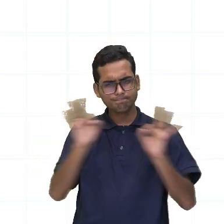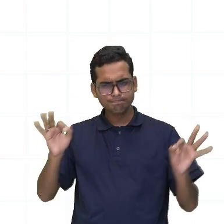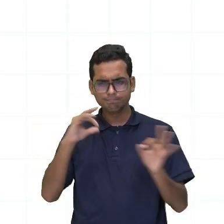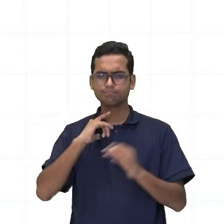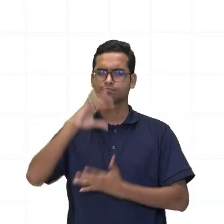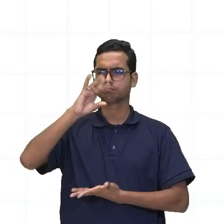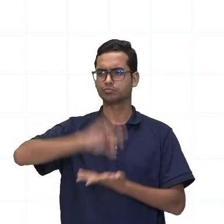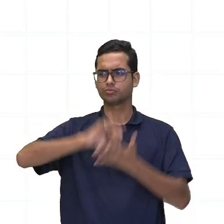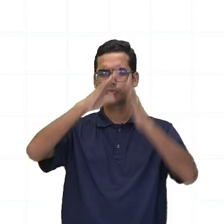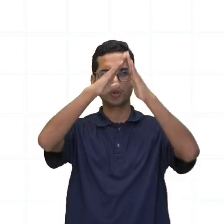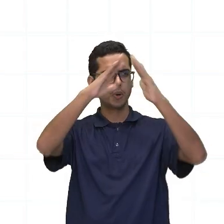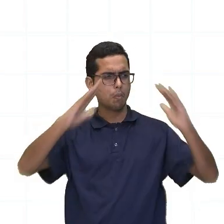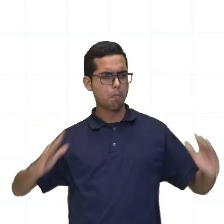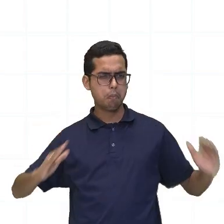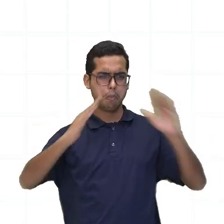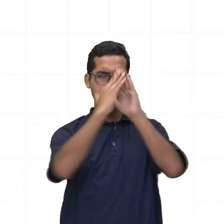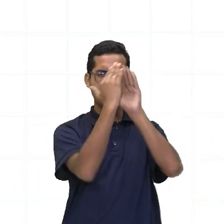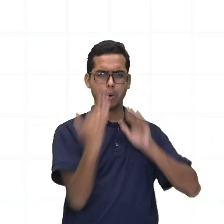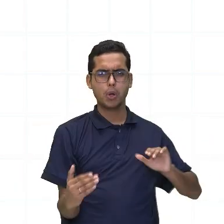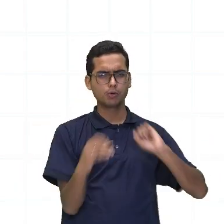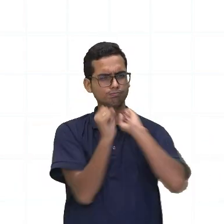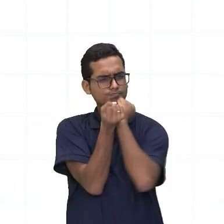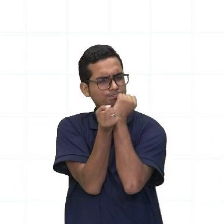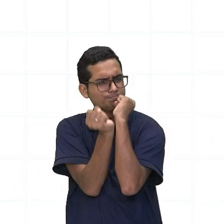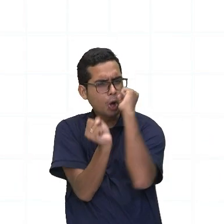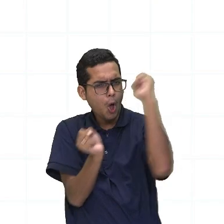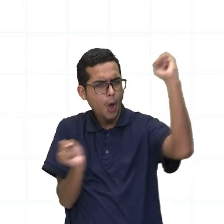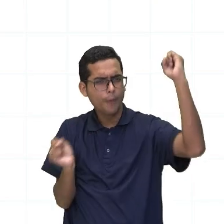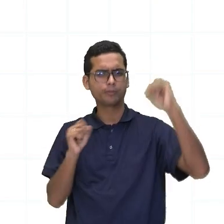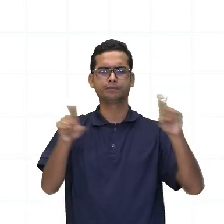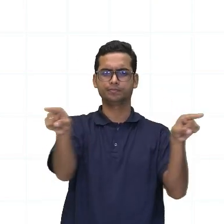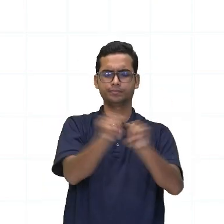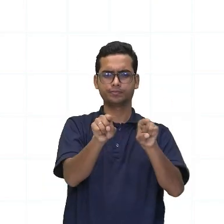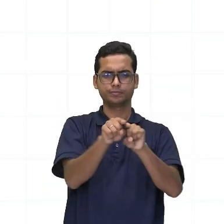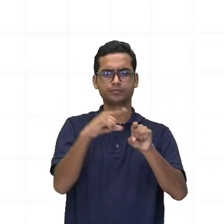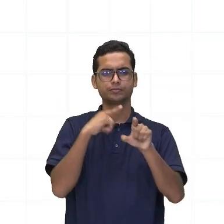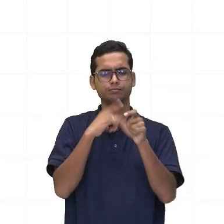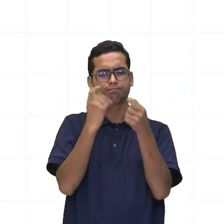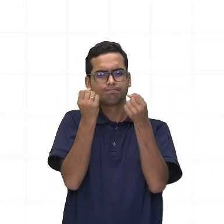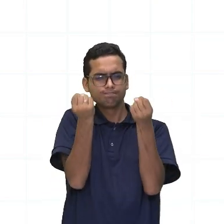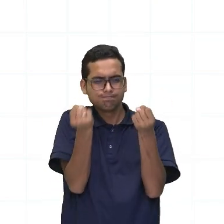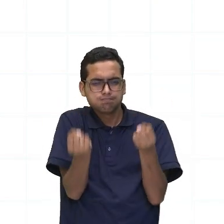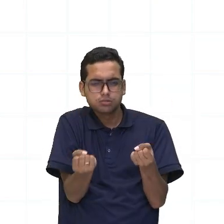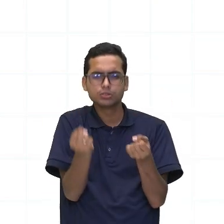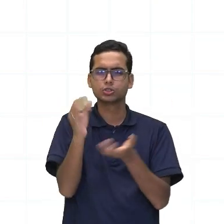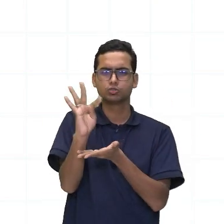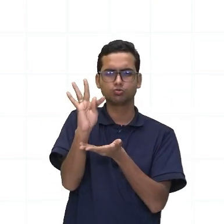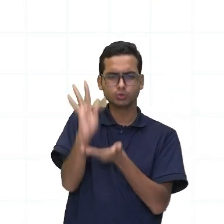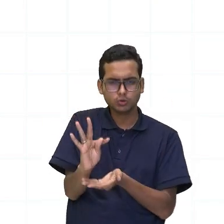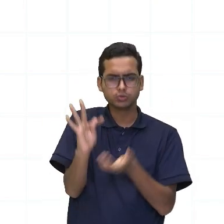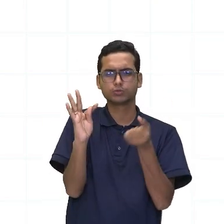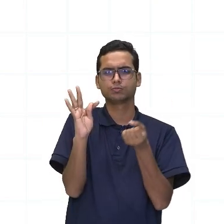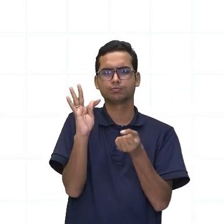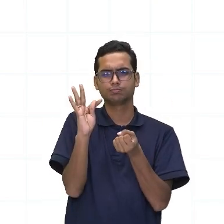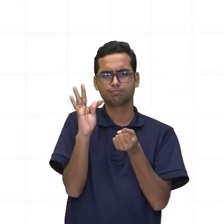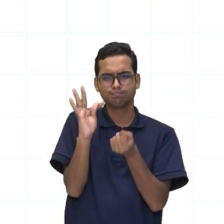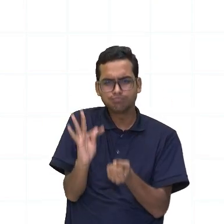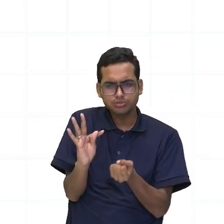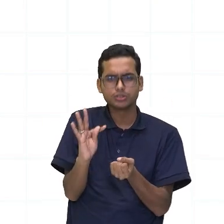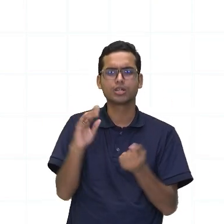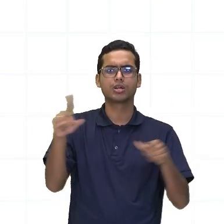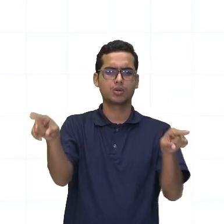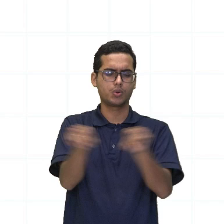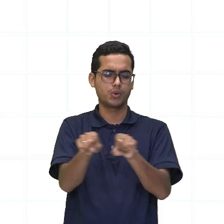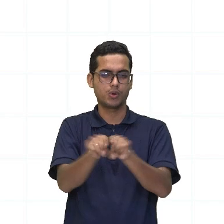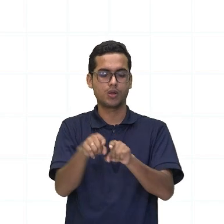assim, ela é constituída por várias toneladas, as pedras pesam muitas, né? Então, a base dela,